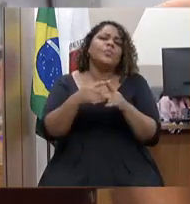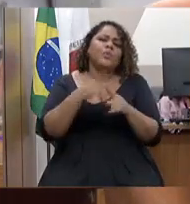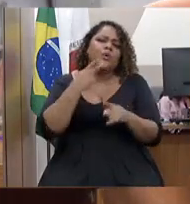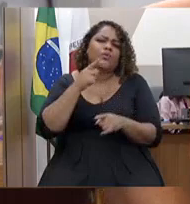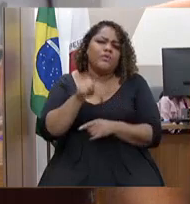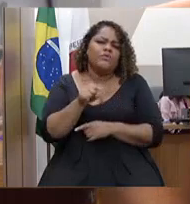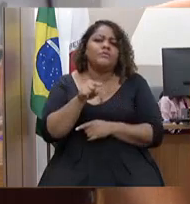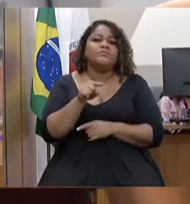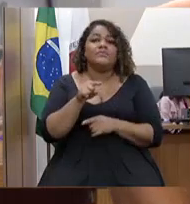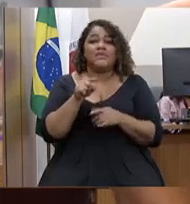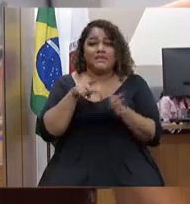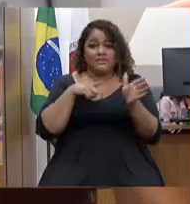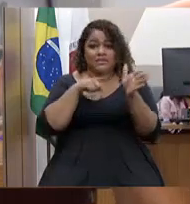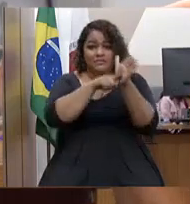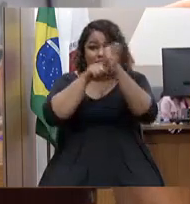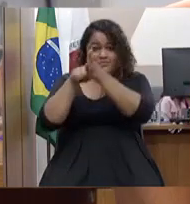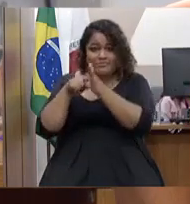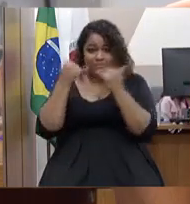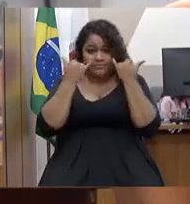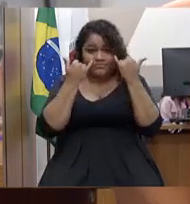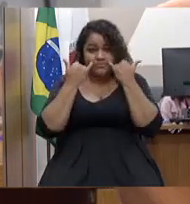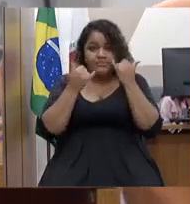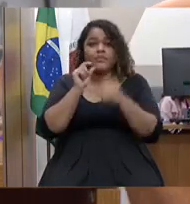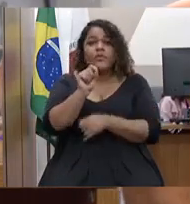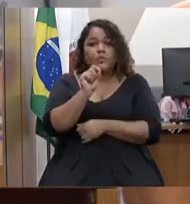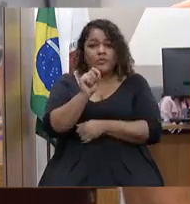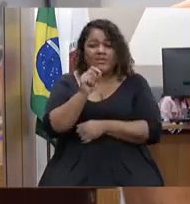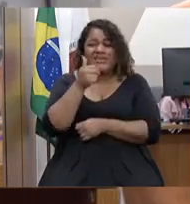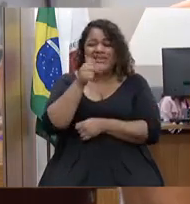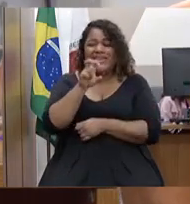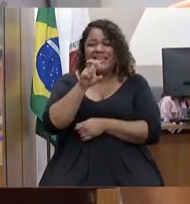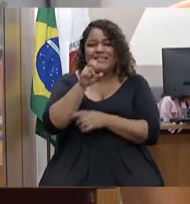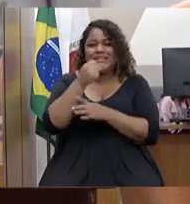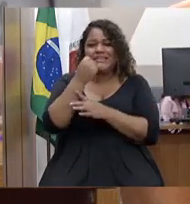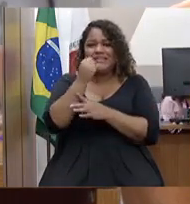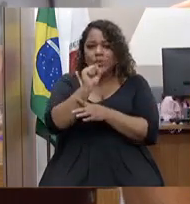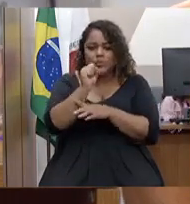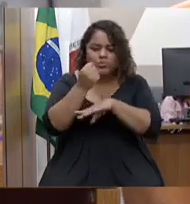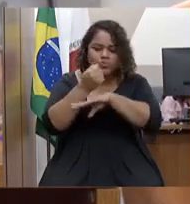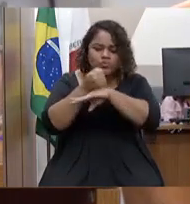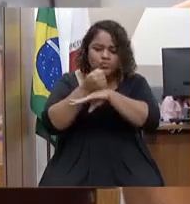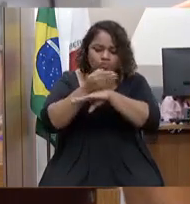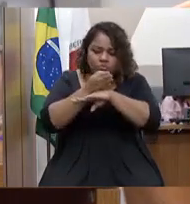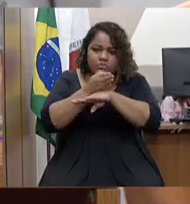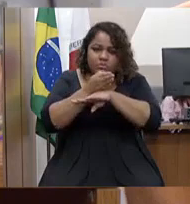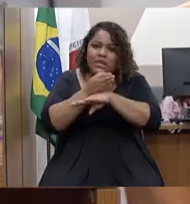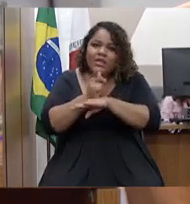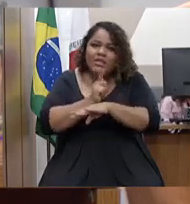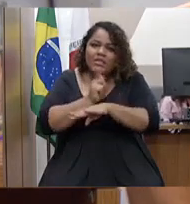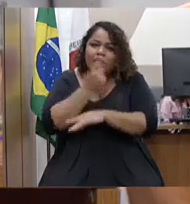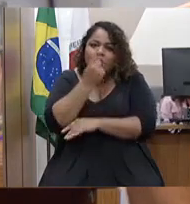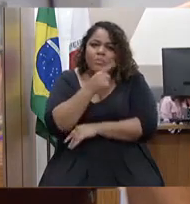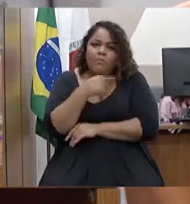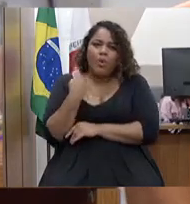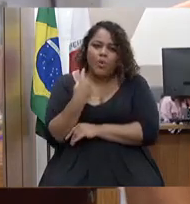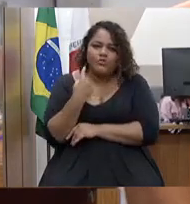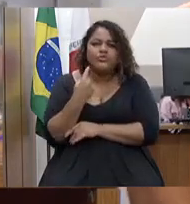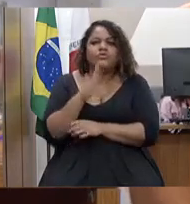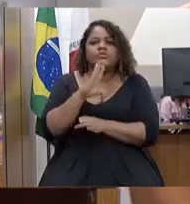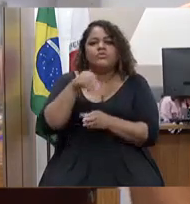dados estatísticos Uma morte no ambiente de trabalho segundo os dados